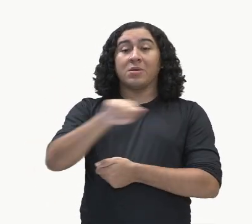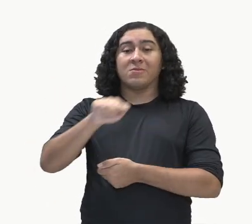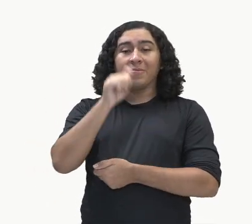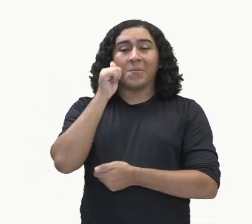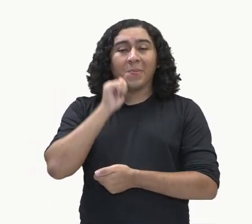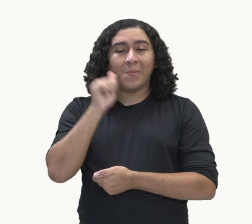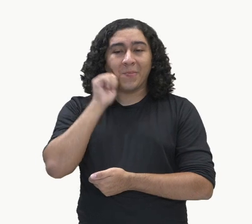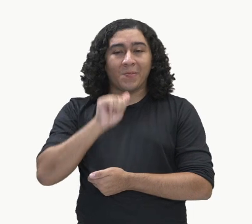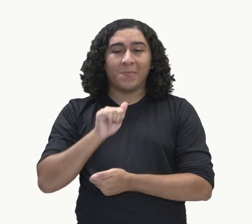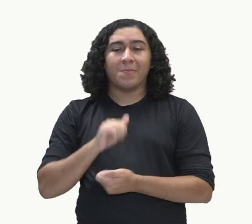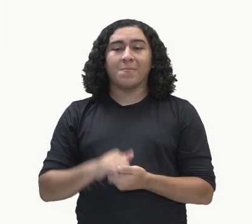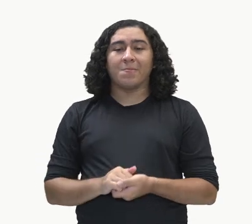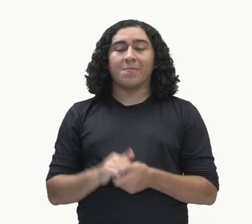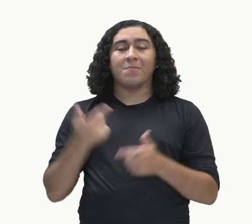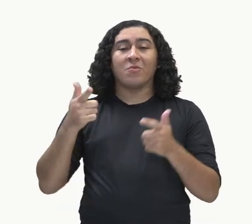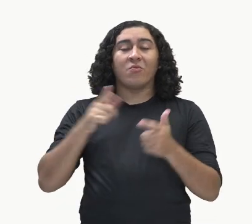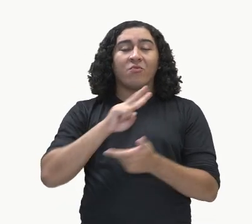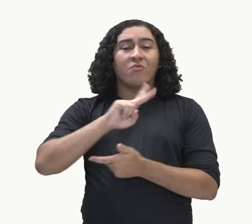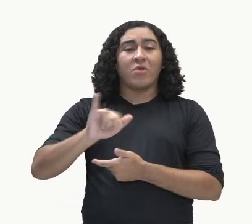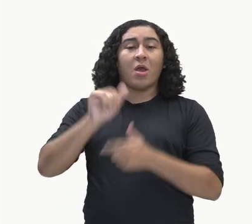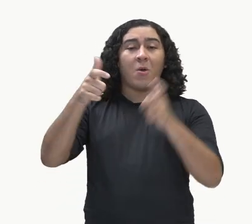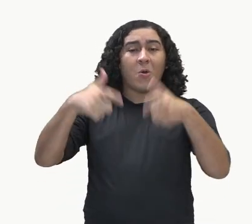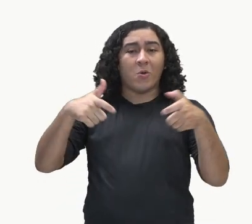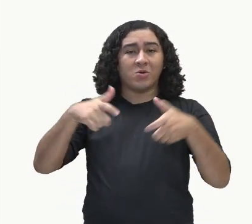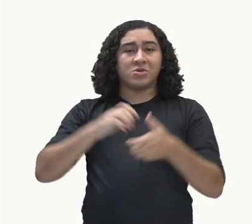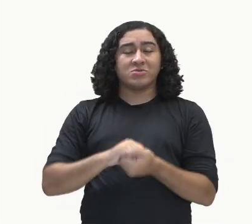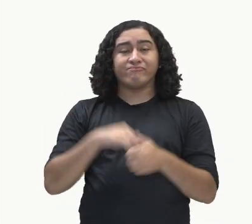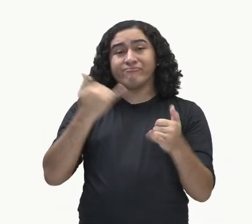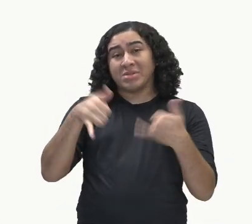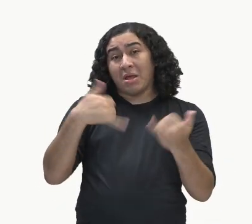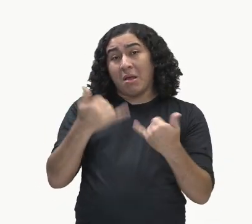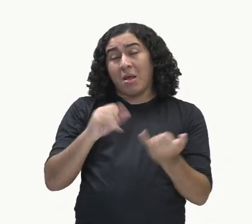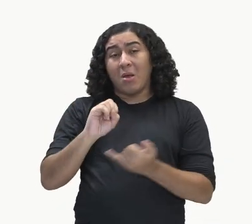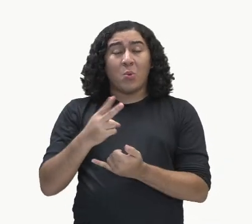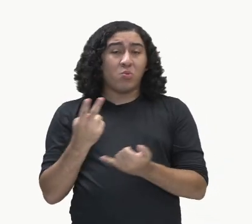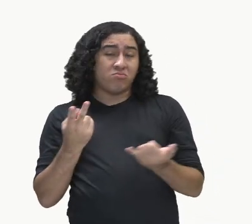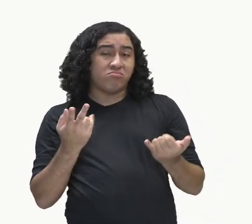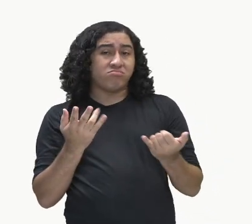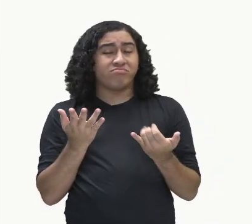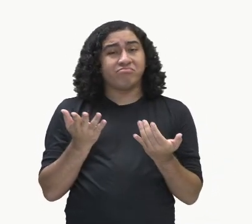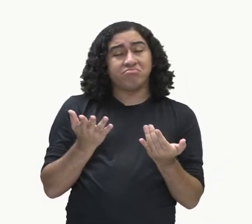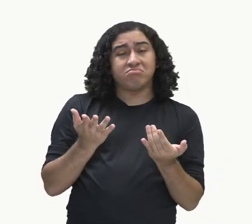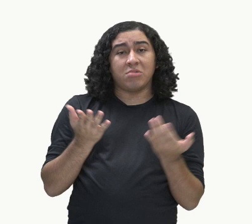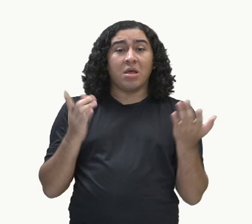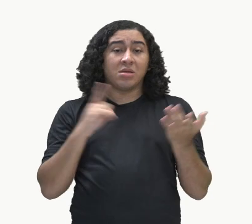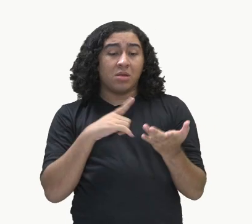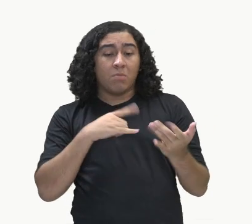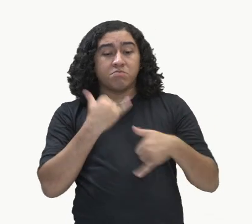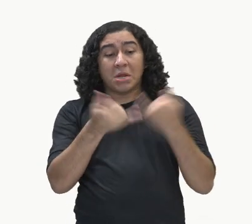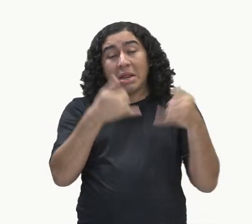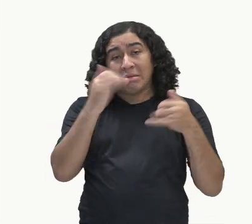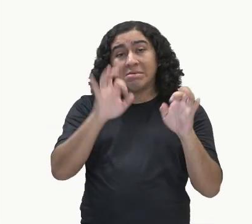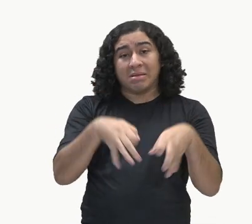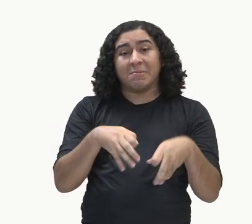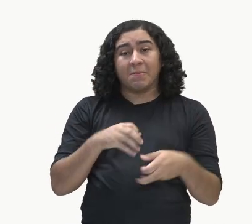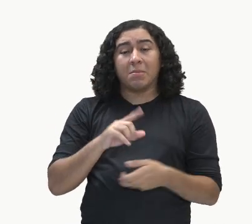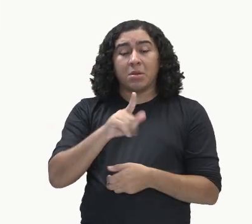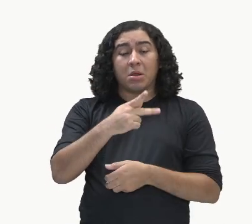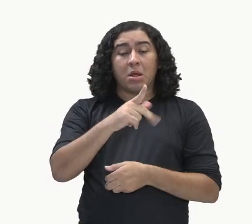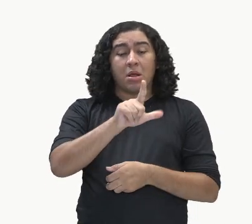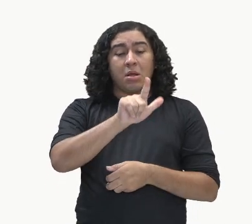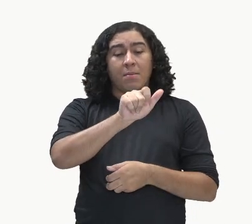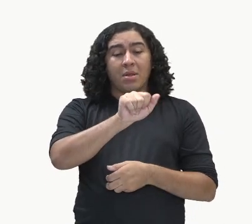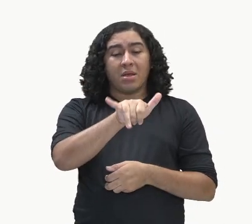are going, elas vão brincar, ou jogar, ou tocar, não é? Que o play pode ser